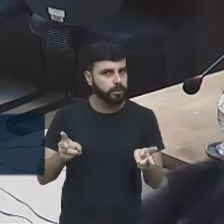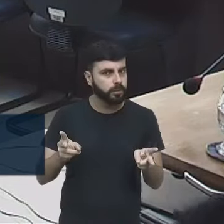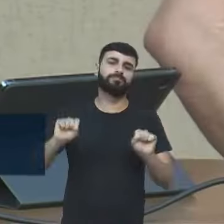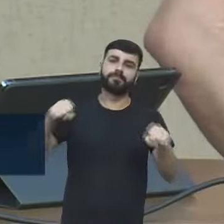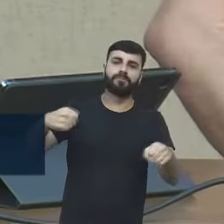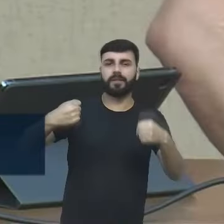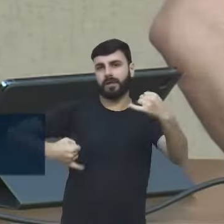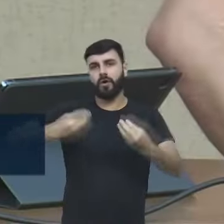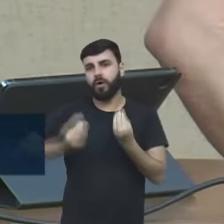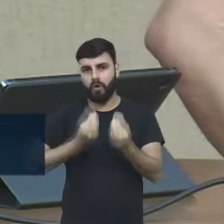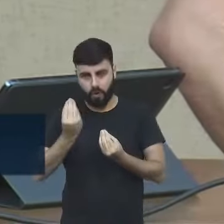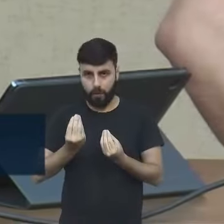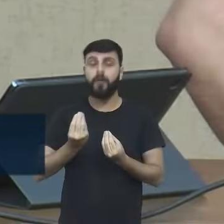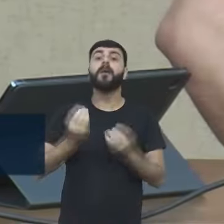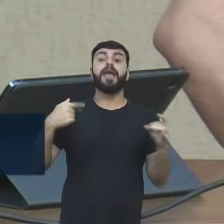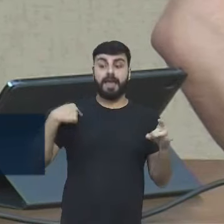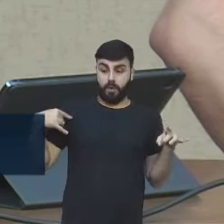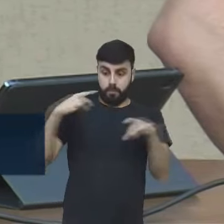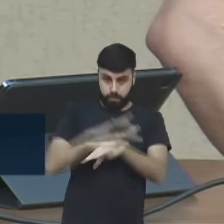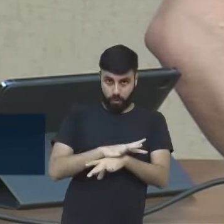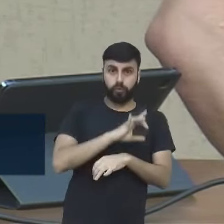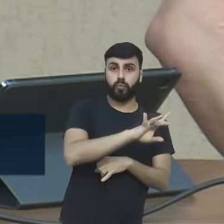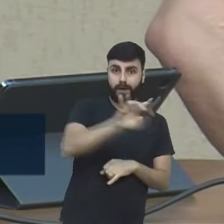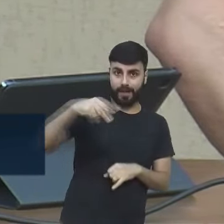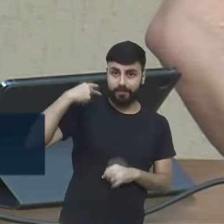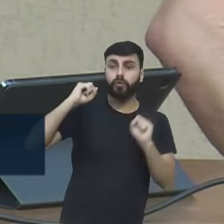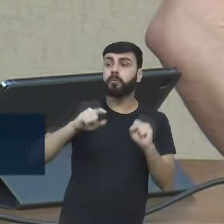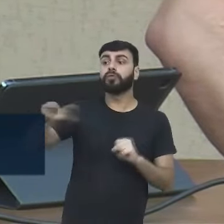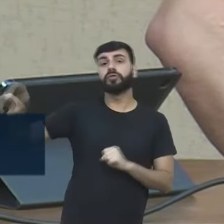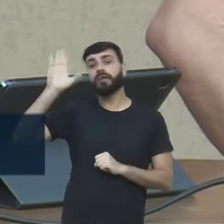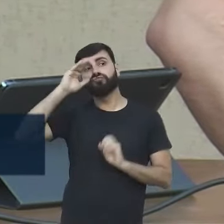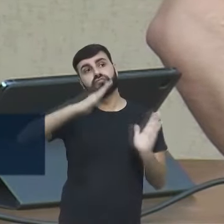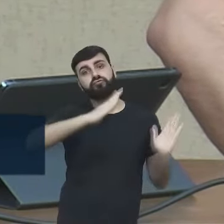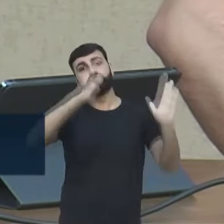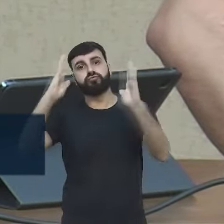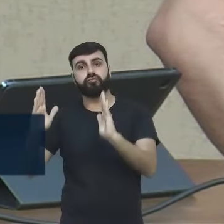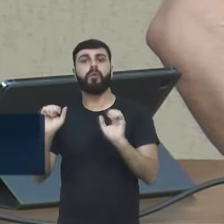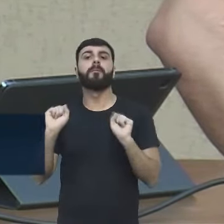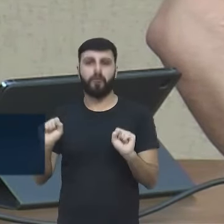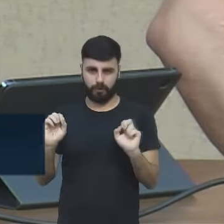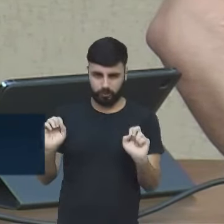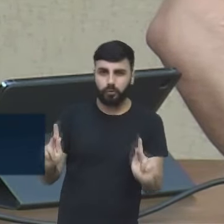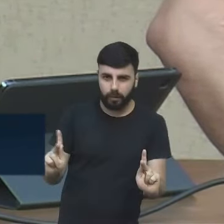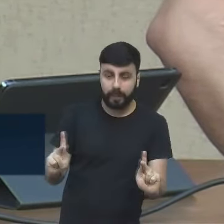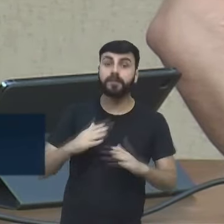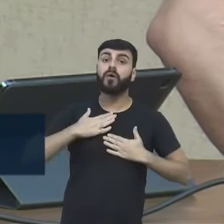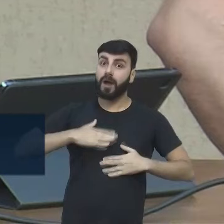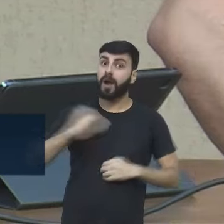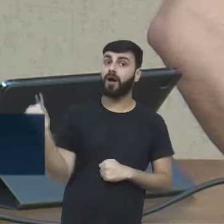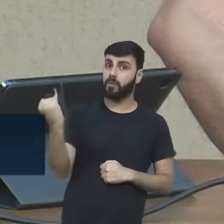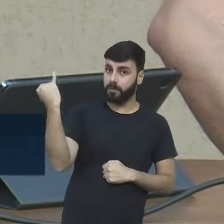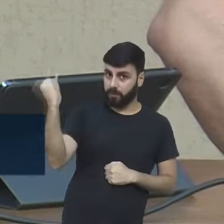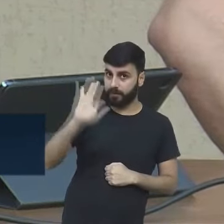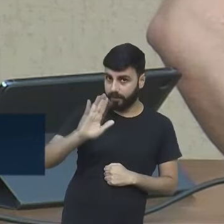presentes após isso os trabalhos se iniciaram com a fala do parlamentar Daniel Cabral que estava apresentando a Câmara dos